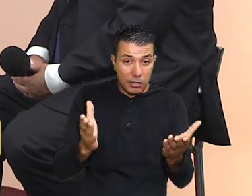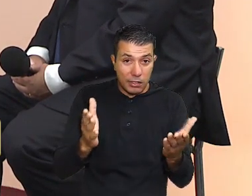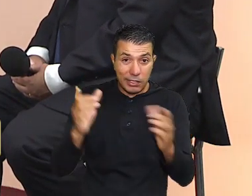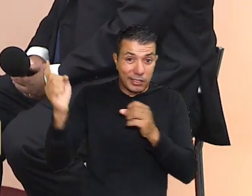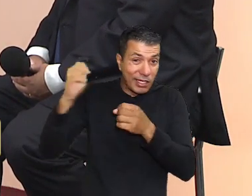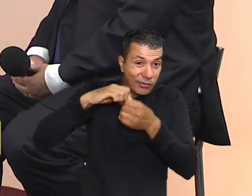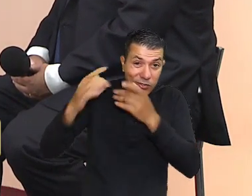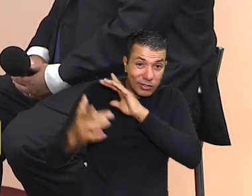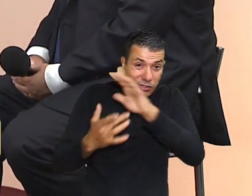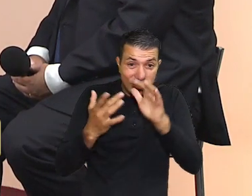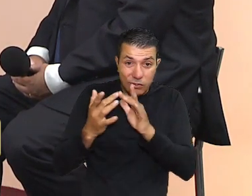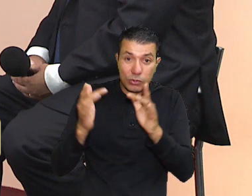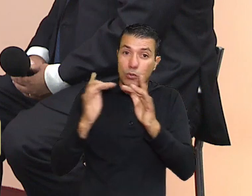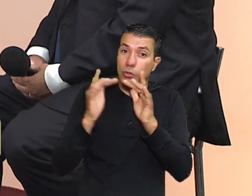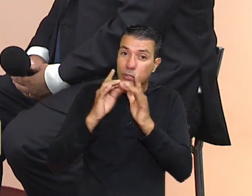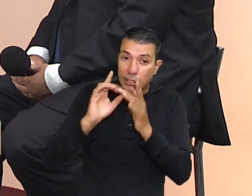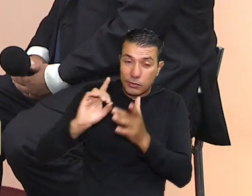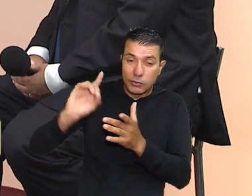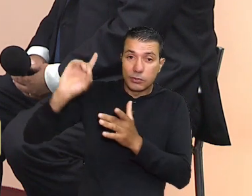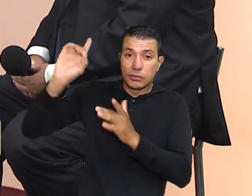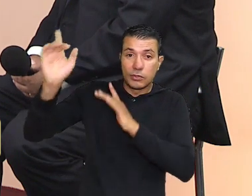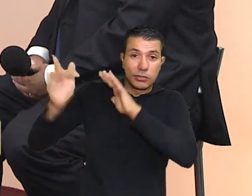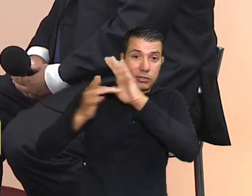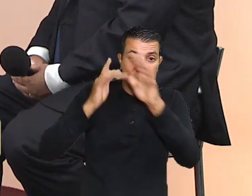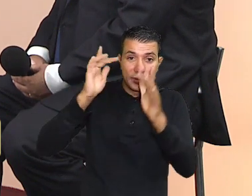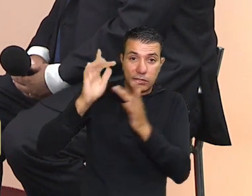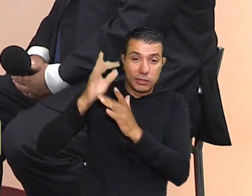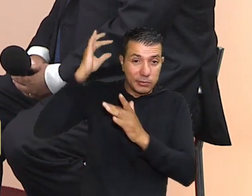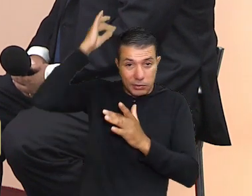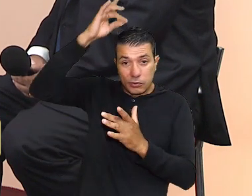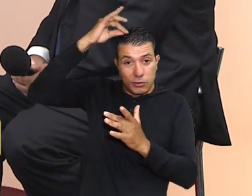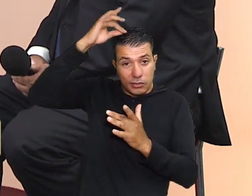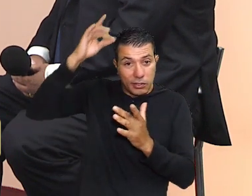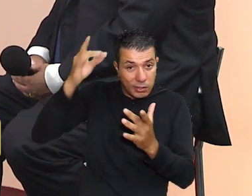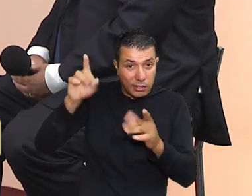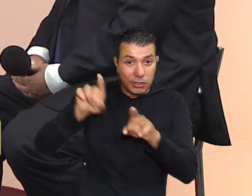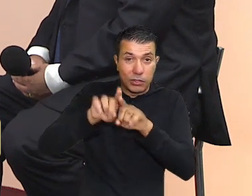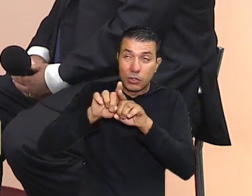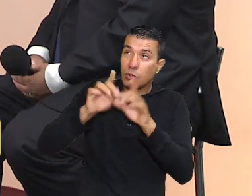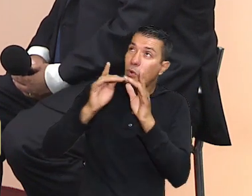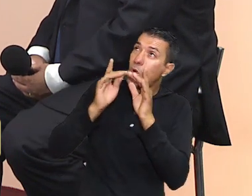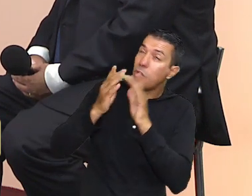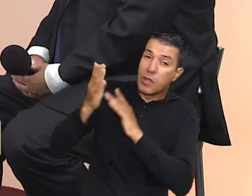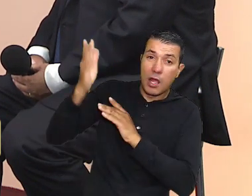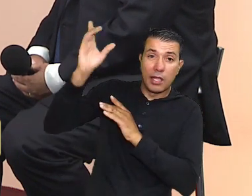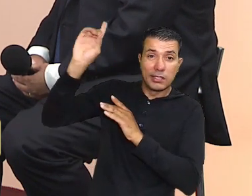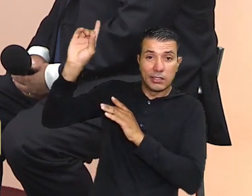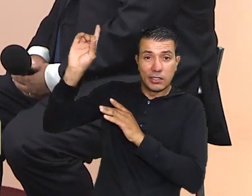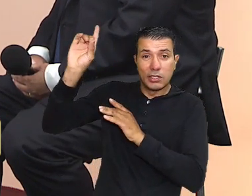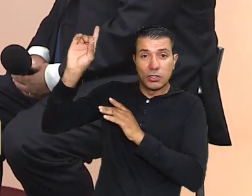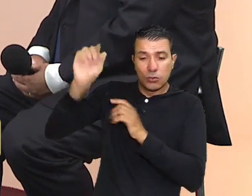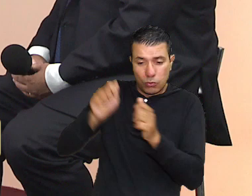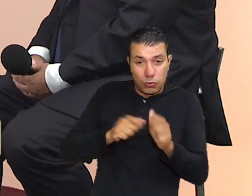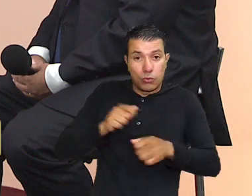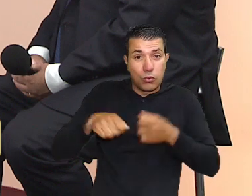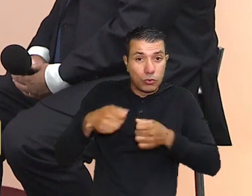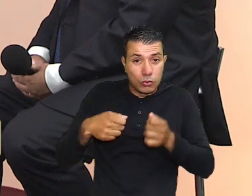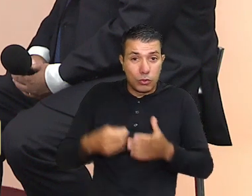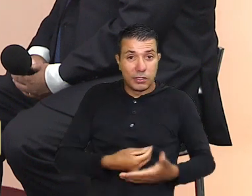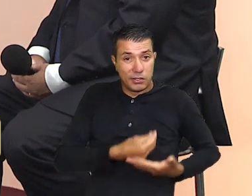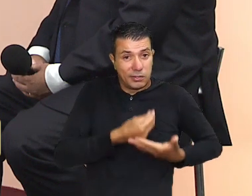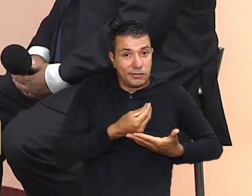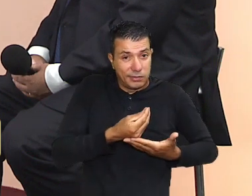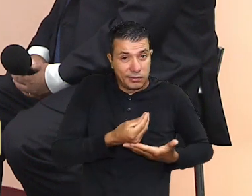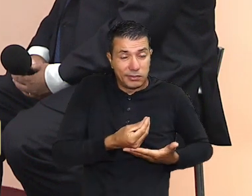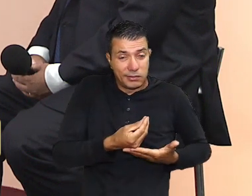nos comunicar com Cristo, com o seu Espírito, estudar a sua palavra e permitir que Deus dirija a minha e a sua